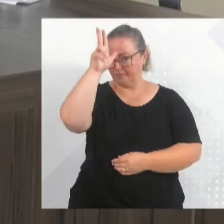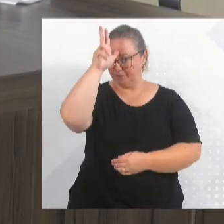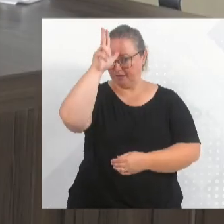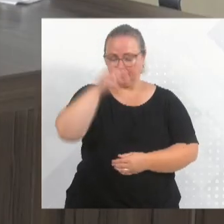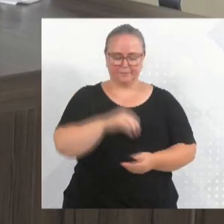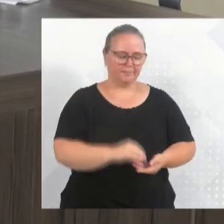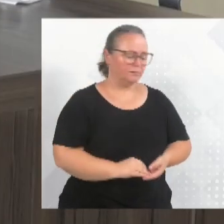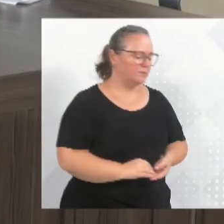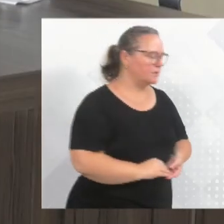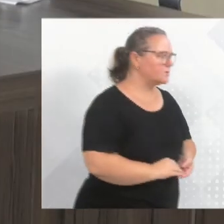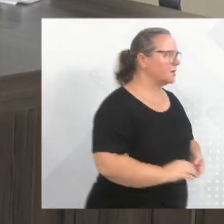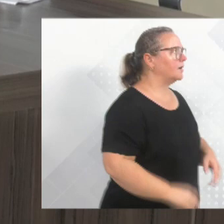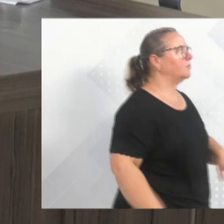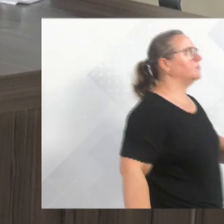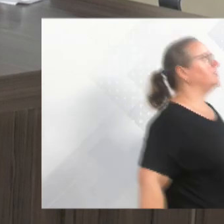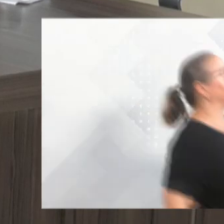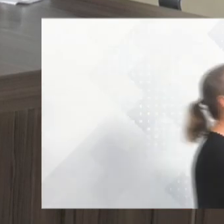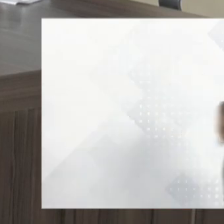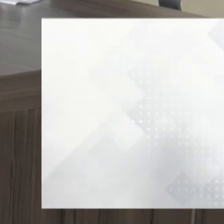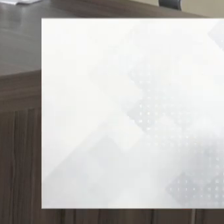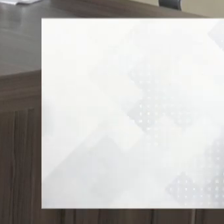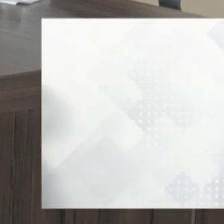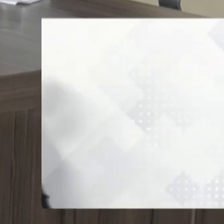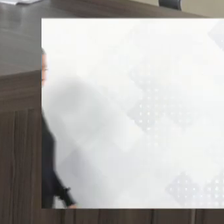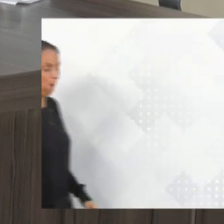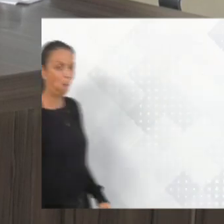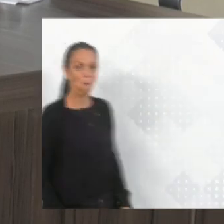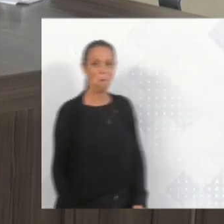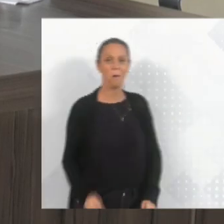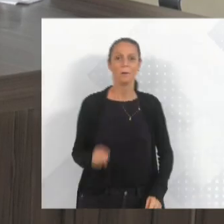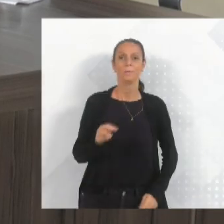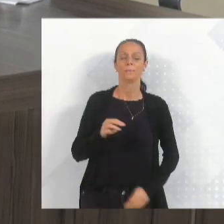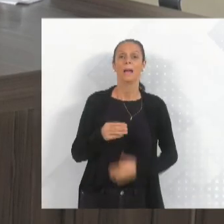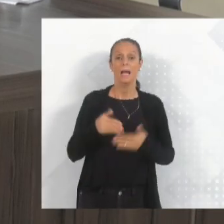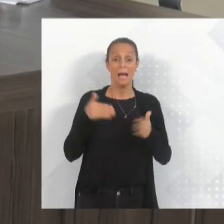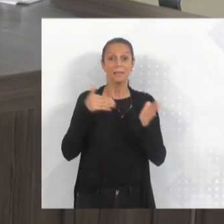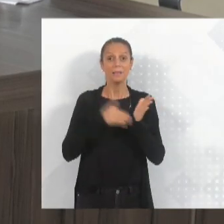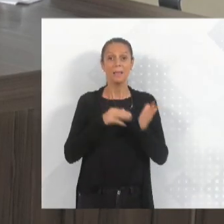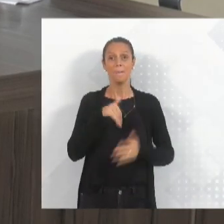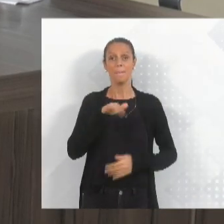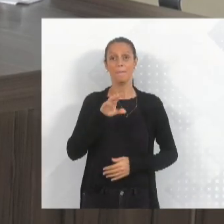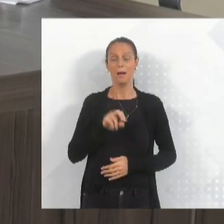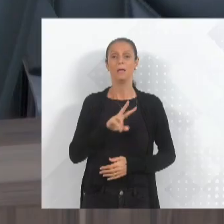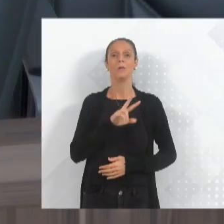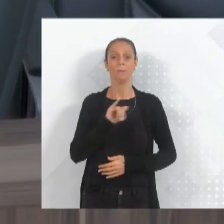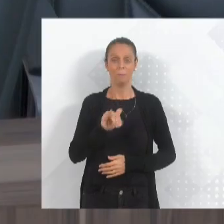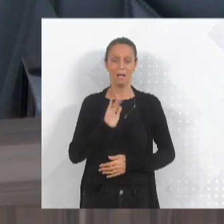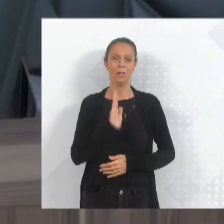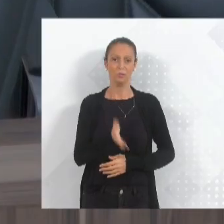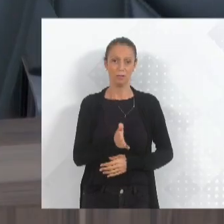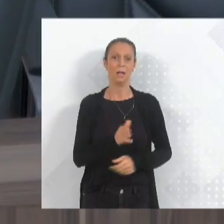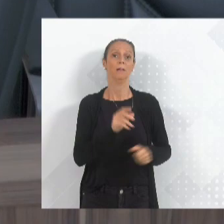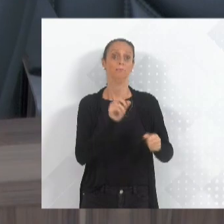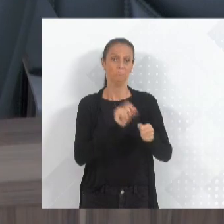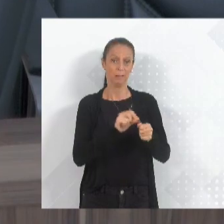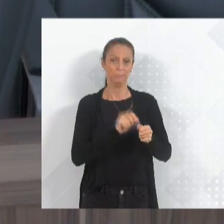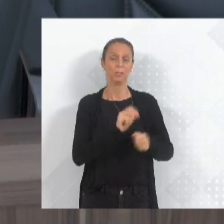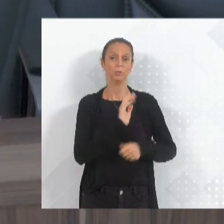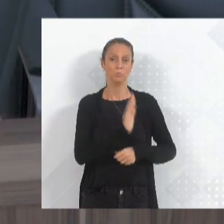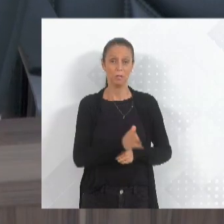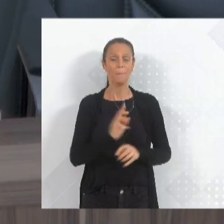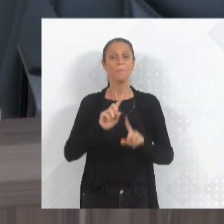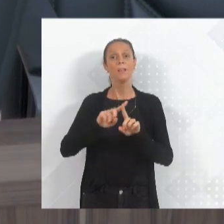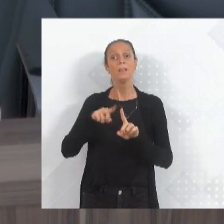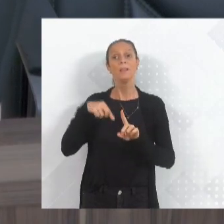logo vai estar aí até maio, ela deve estar instalada, né, Grazi? E aí vai poder. E aí, vereador,